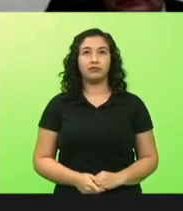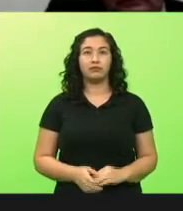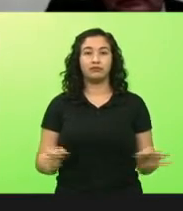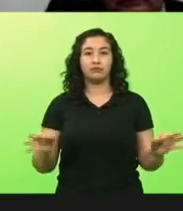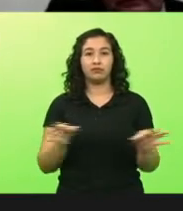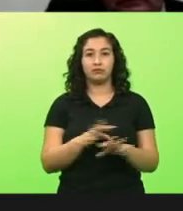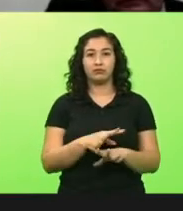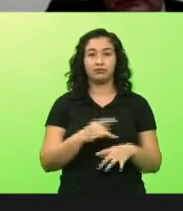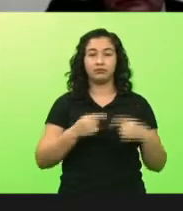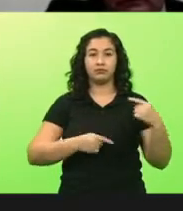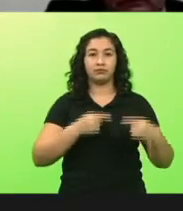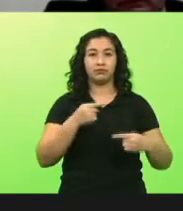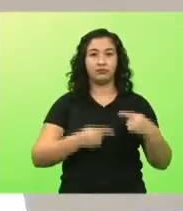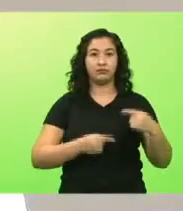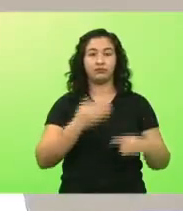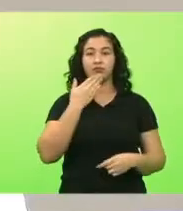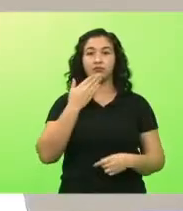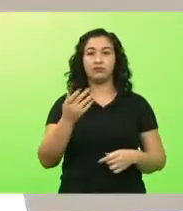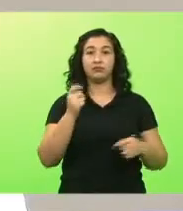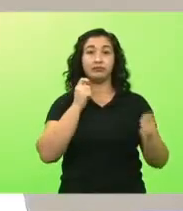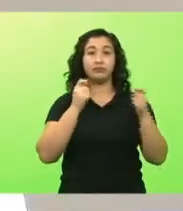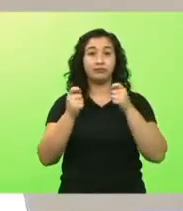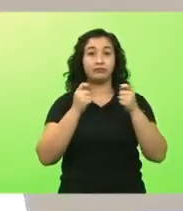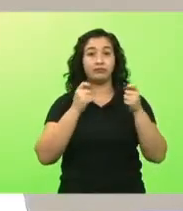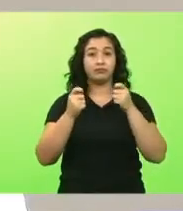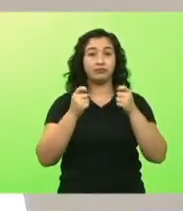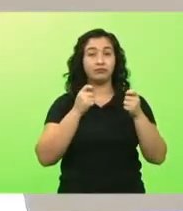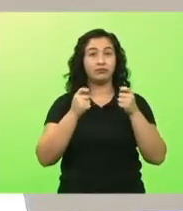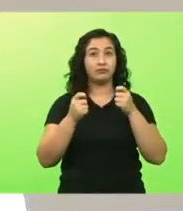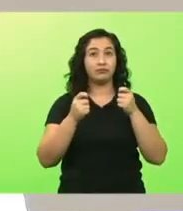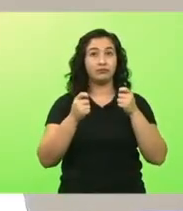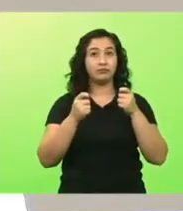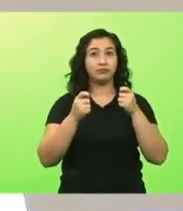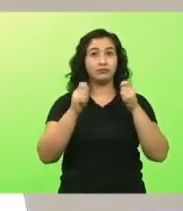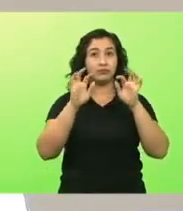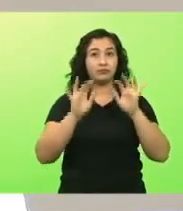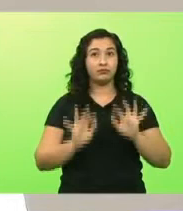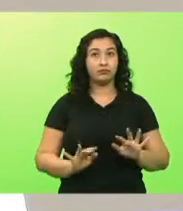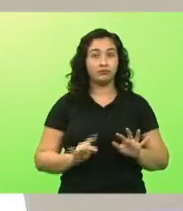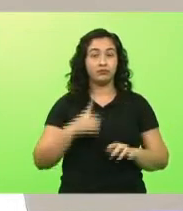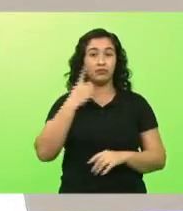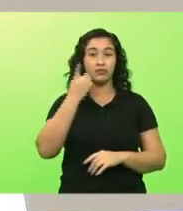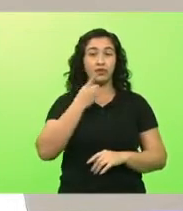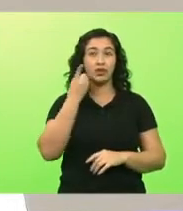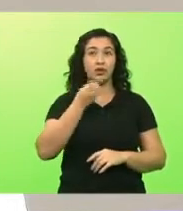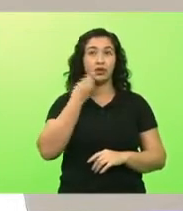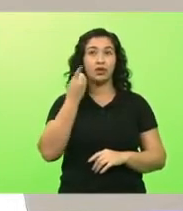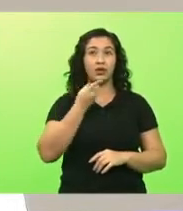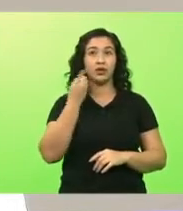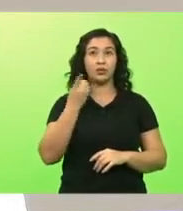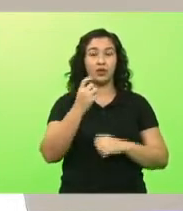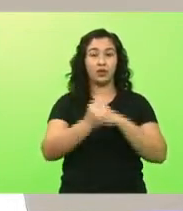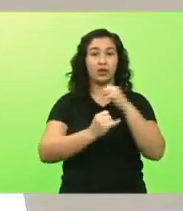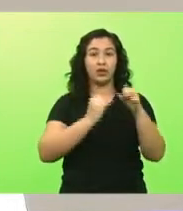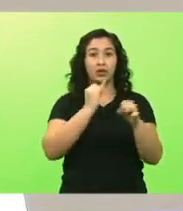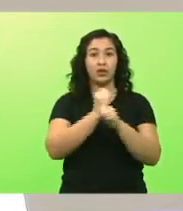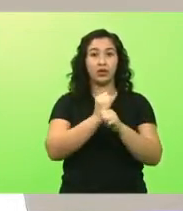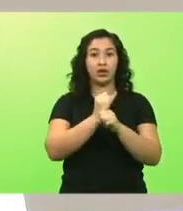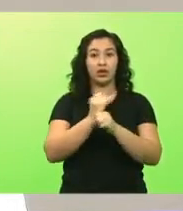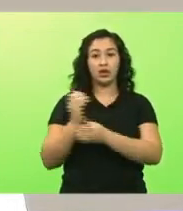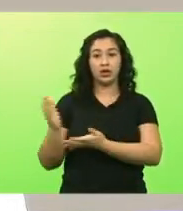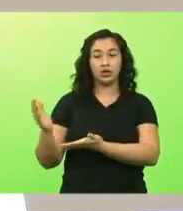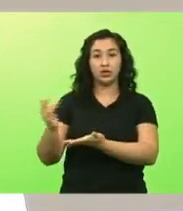Encerrada a discussão, peço assessoria para que liste os deputados que estão virtual para que eu possa colher os